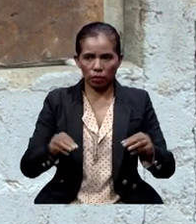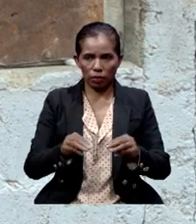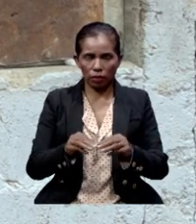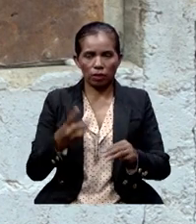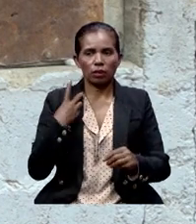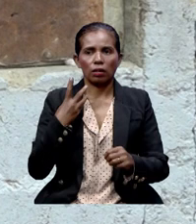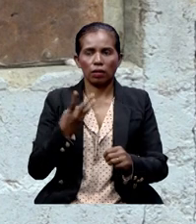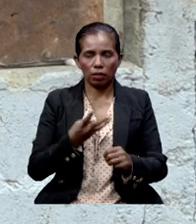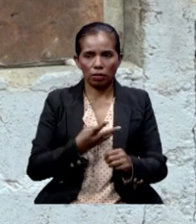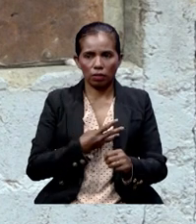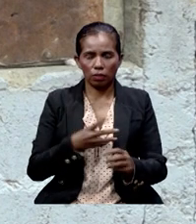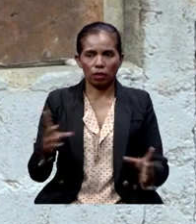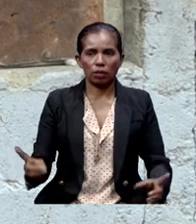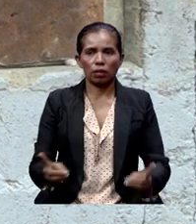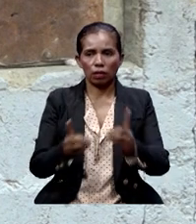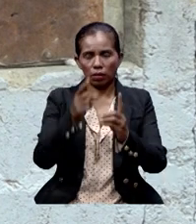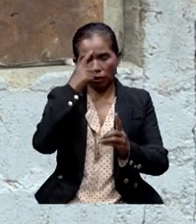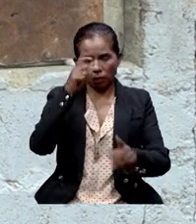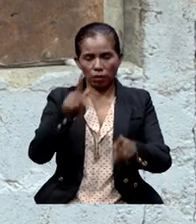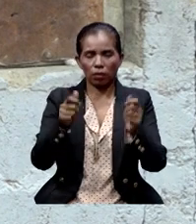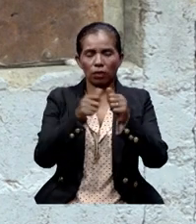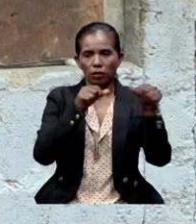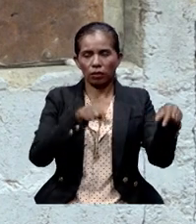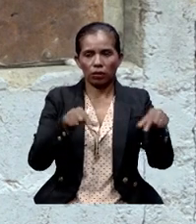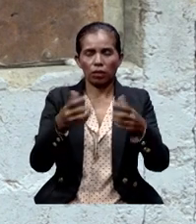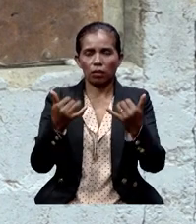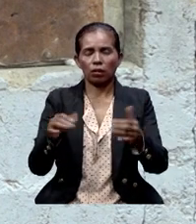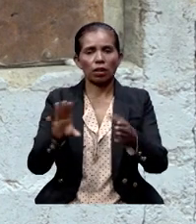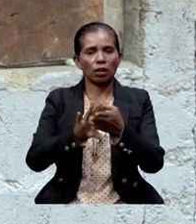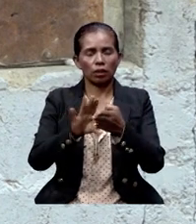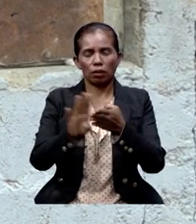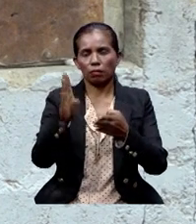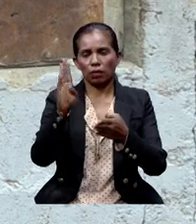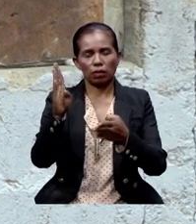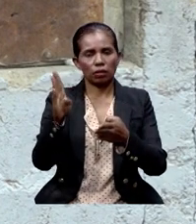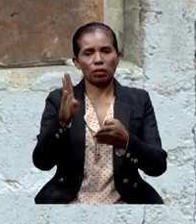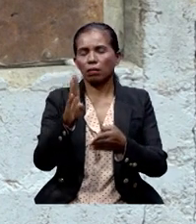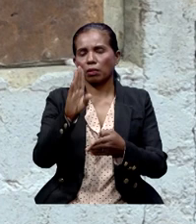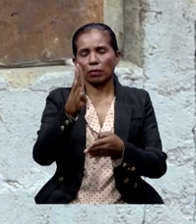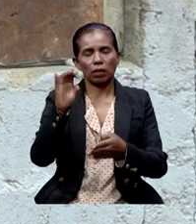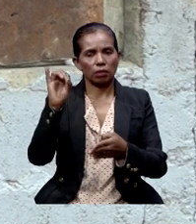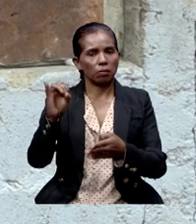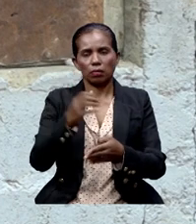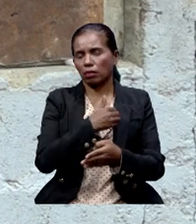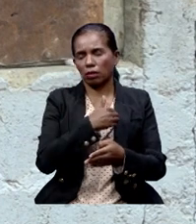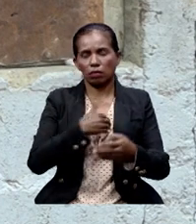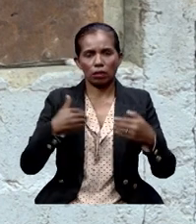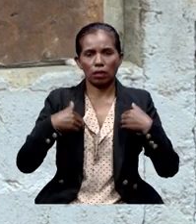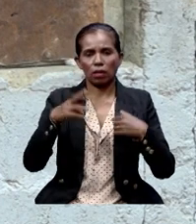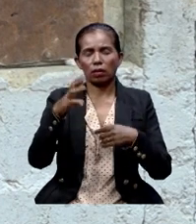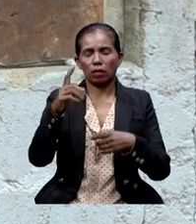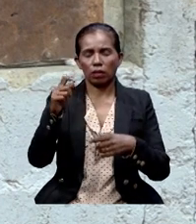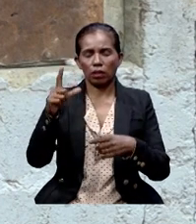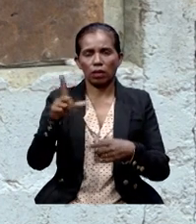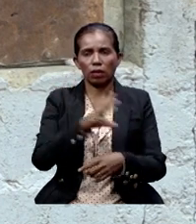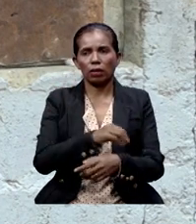makita asoru tamme mo difference barak ma gorne electoral det dela rum sirokia bi rtl a final